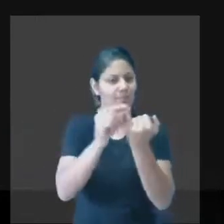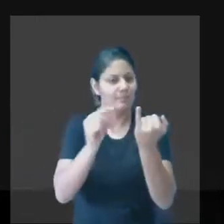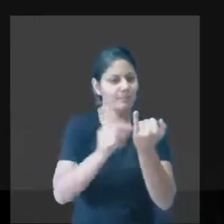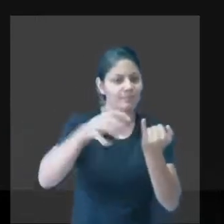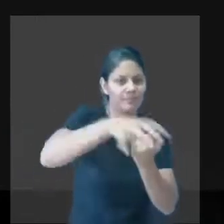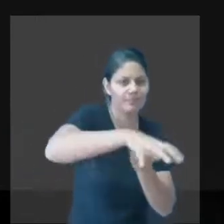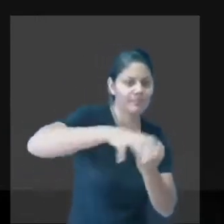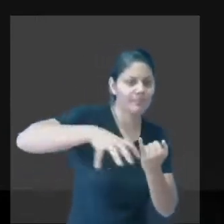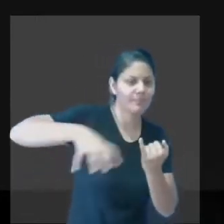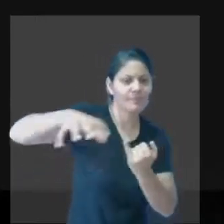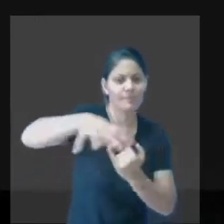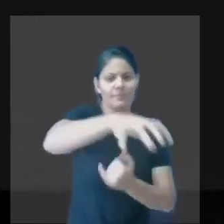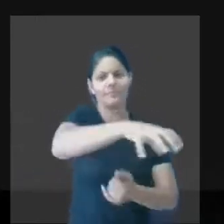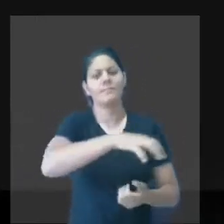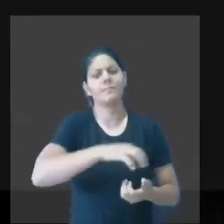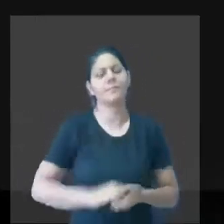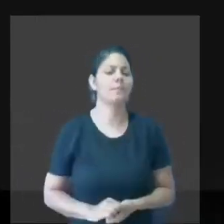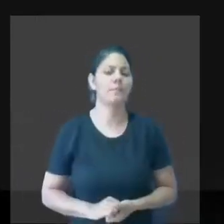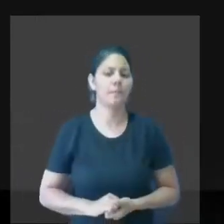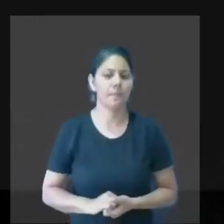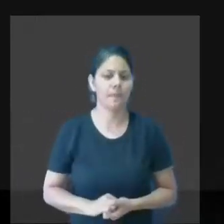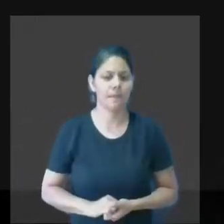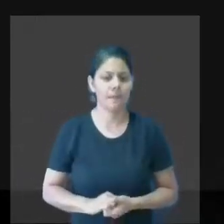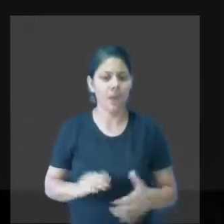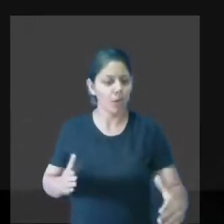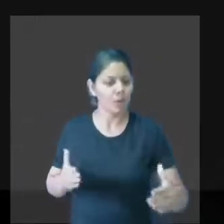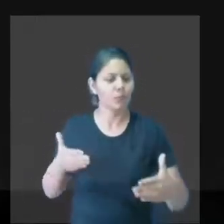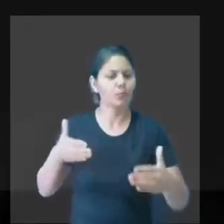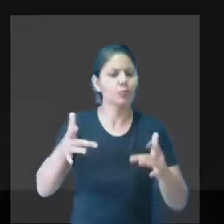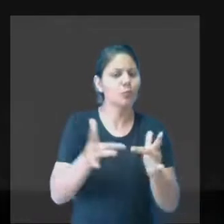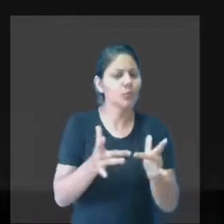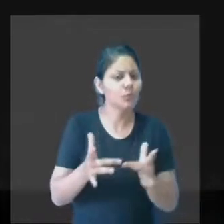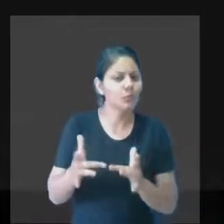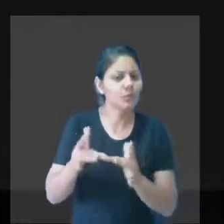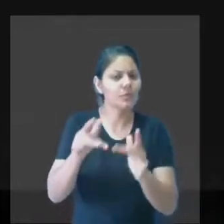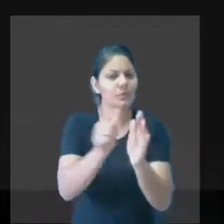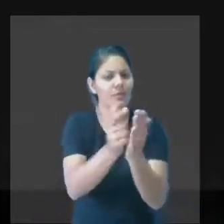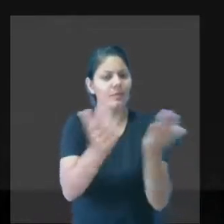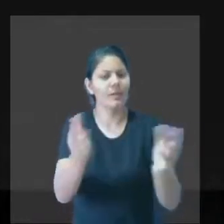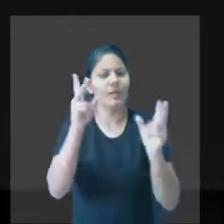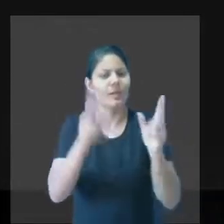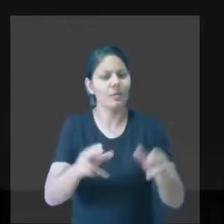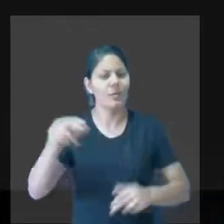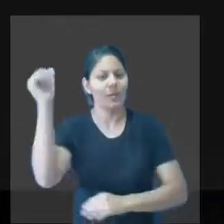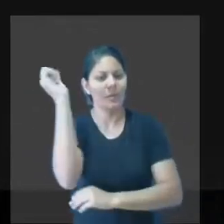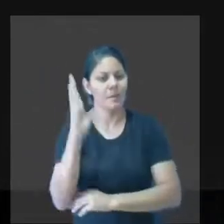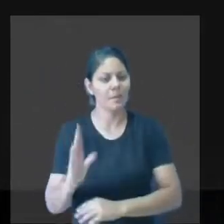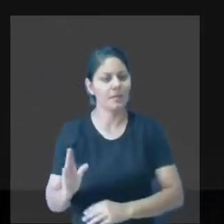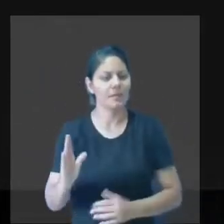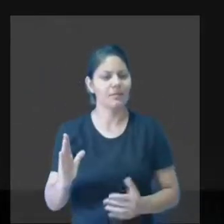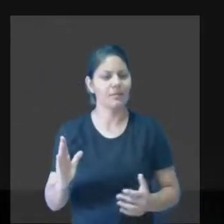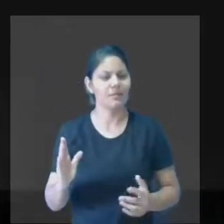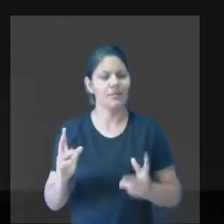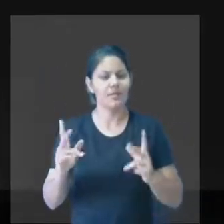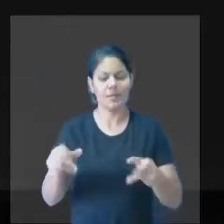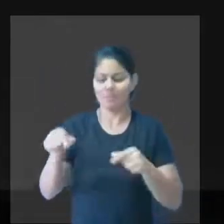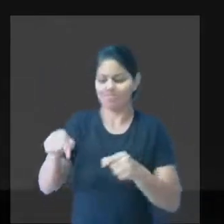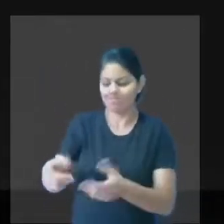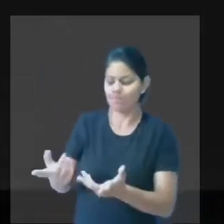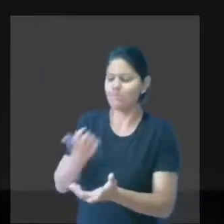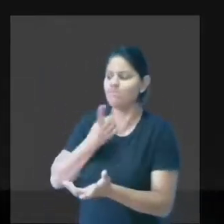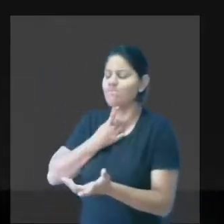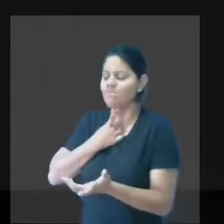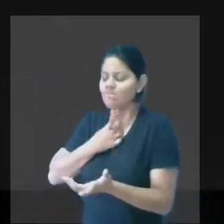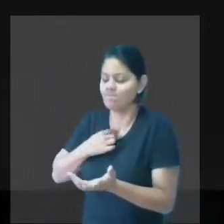nossos campos. É fundamental esse acesso ao livro, né? Num país como o nosso, em que, além de objeto de desejo,